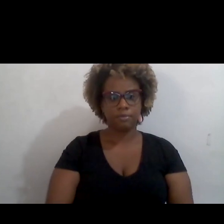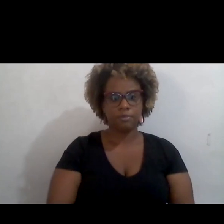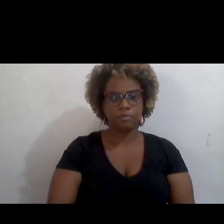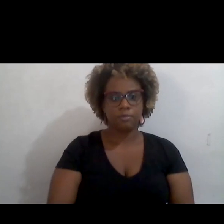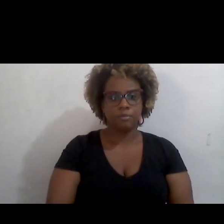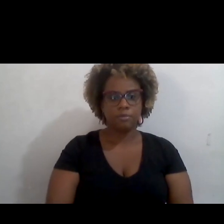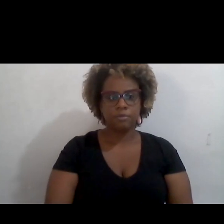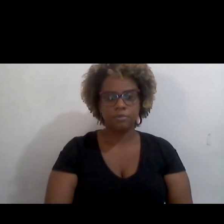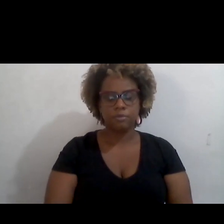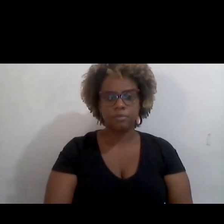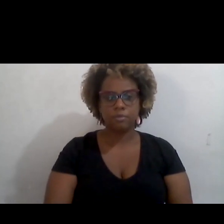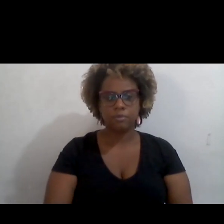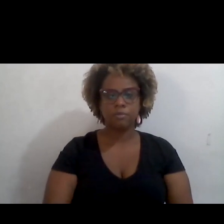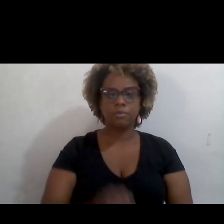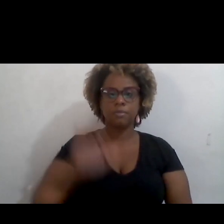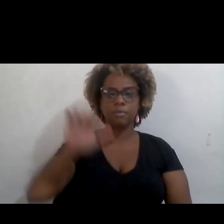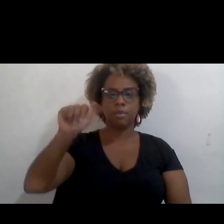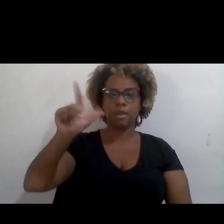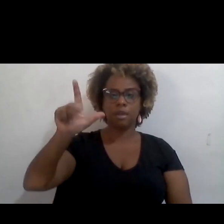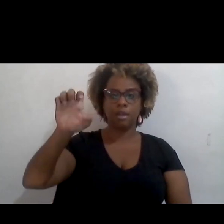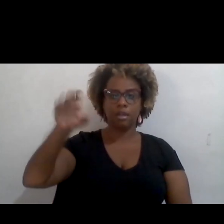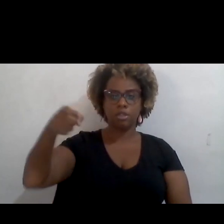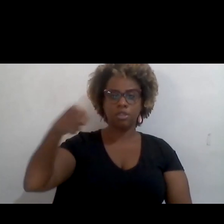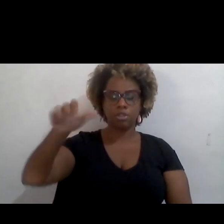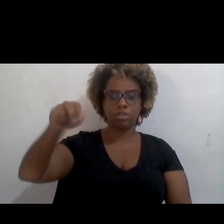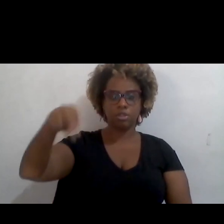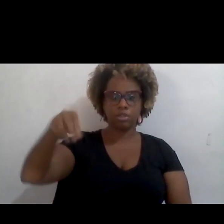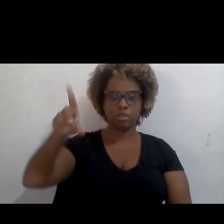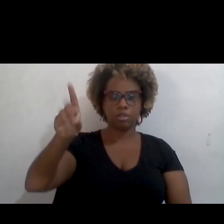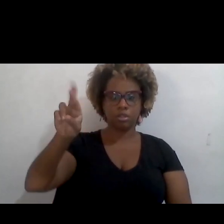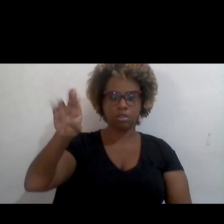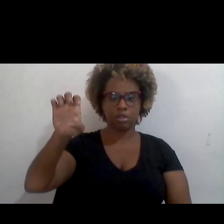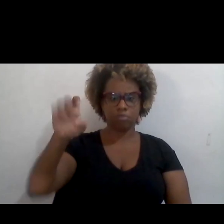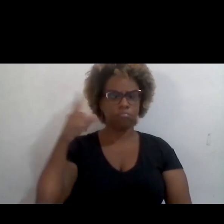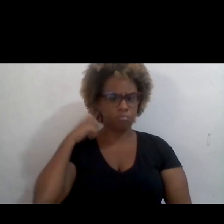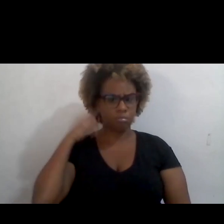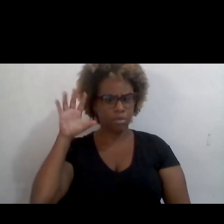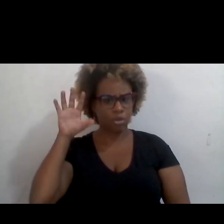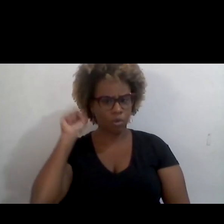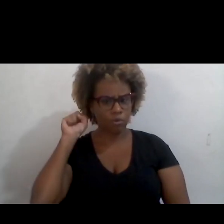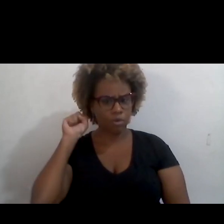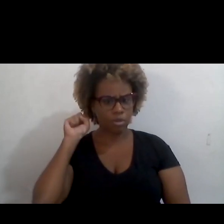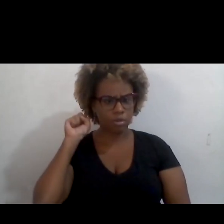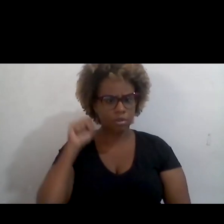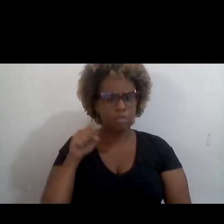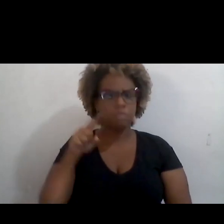Tá. Alexandre, tá me ouvindo já? Já abriu o microfone dele? Oi. Só para falar a cidade, tá? De onde você